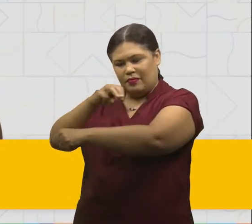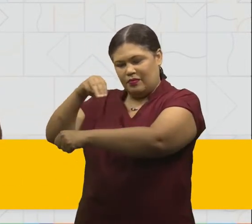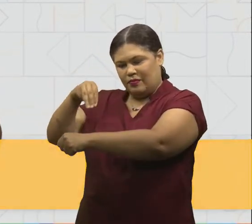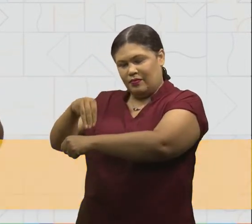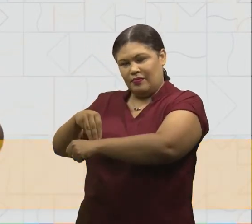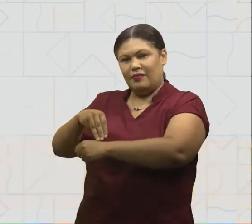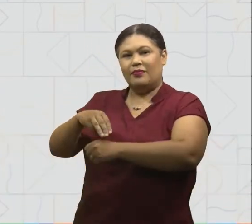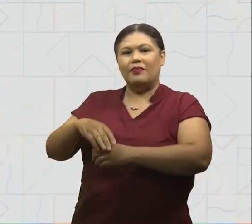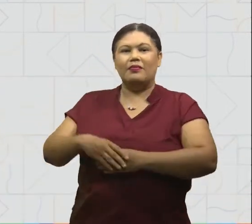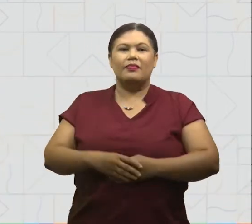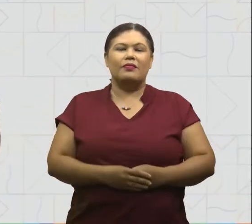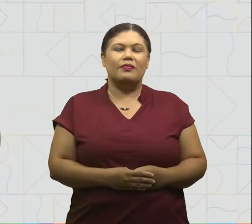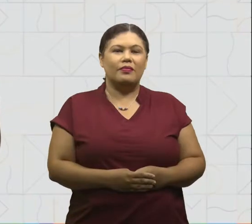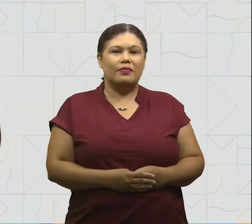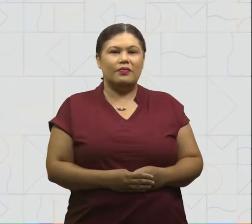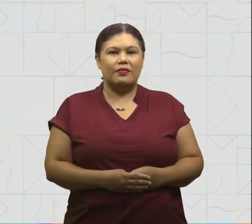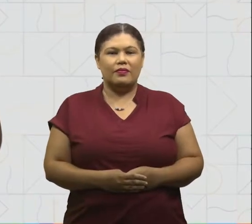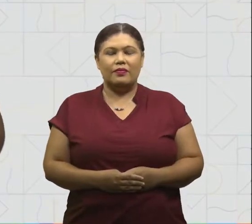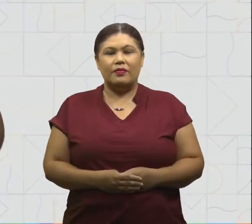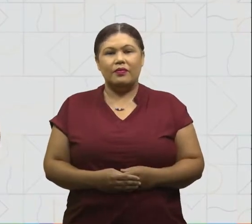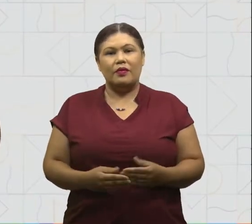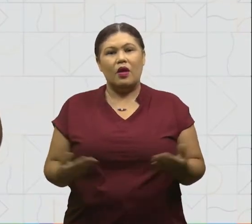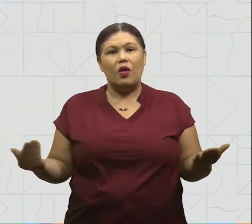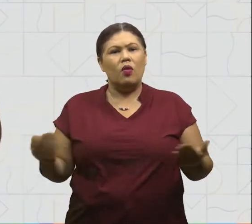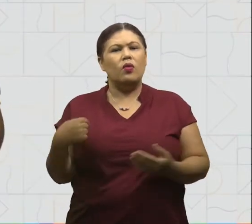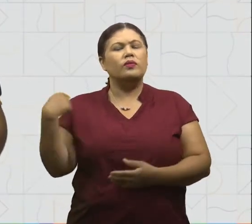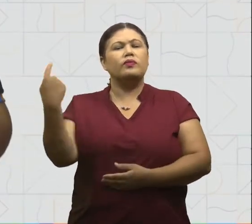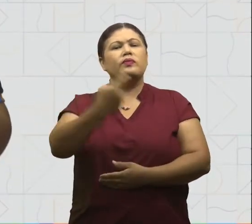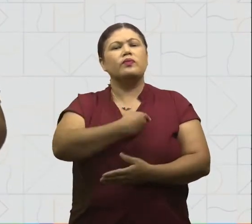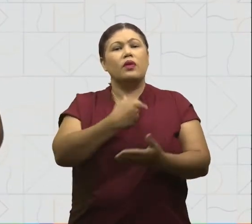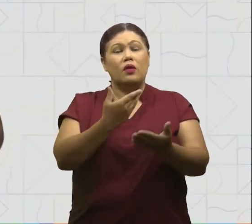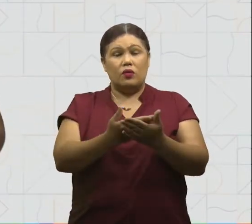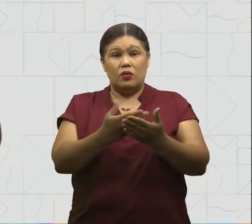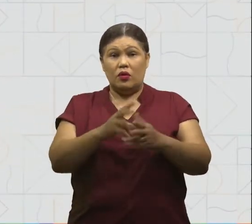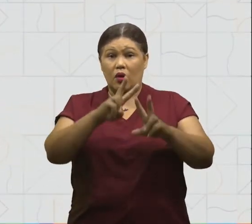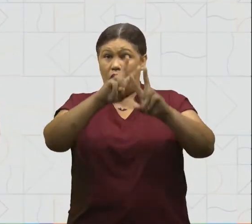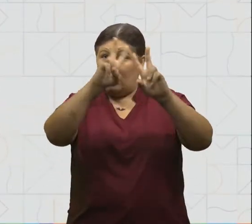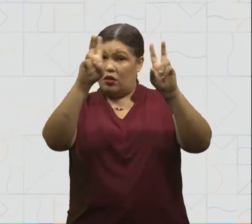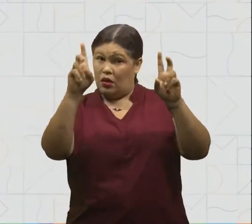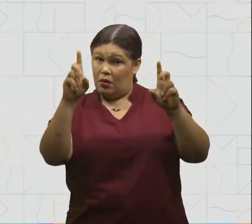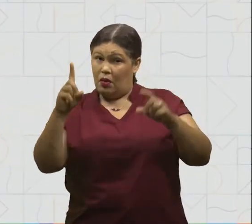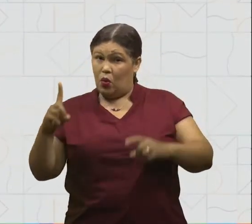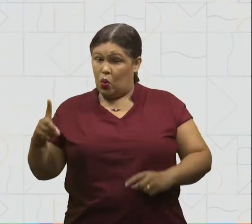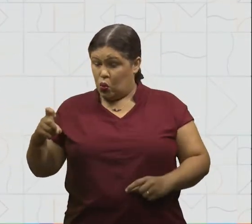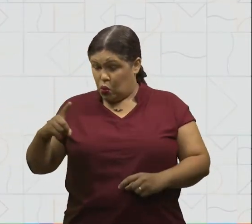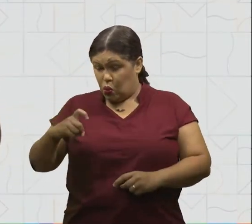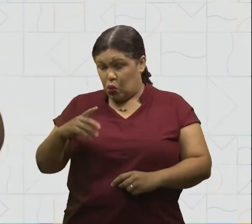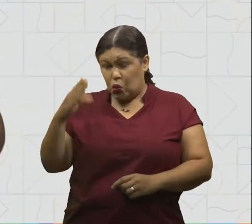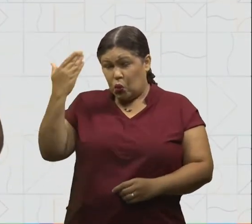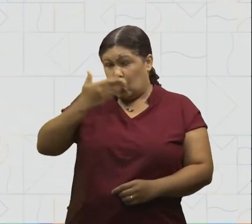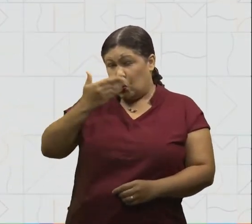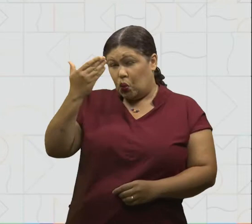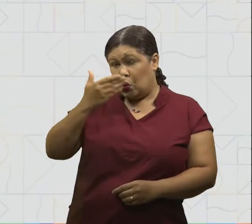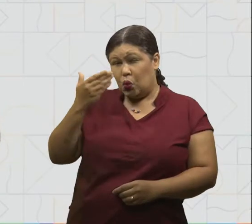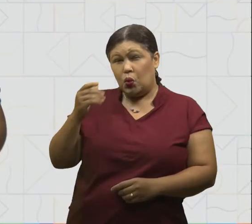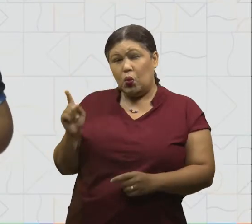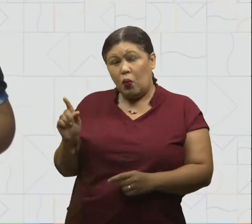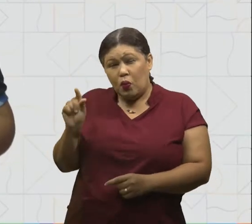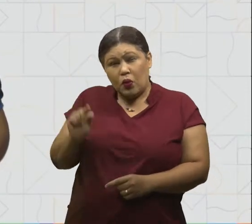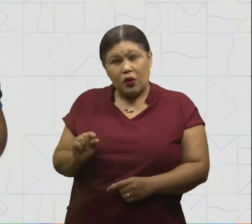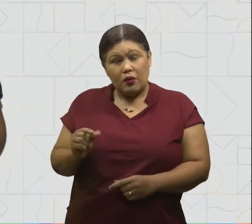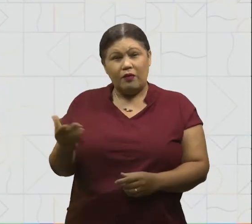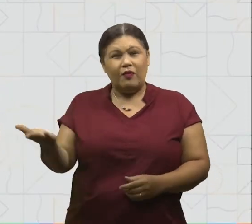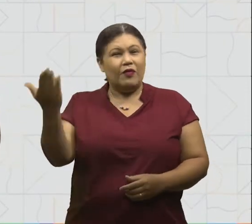Tecnologias Educacionais da CEMED Manaus. Hoje iremos estudar sobre micro-organismos. Então vamos lá para a